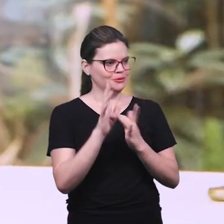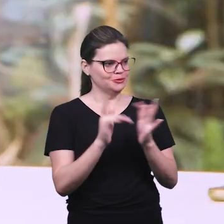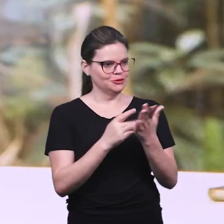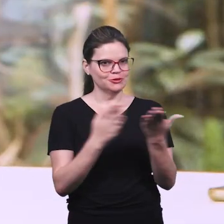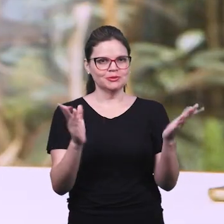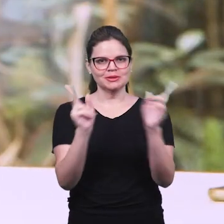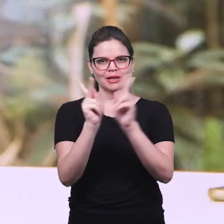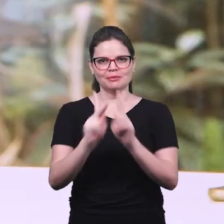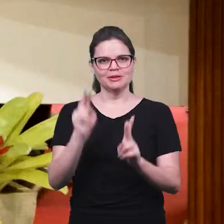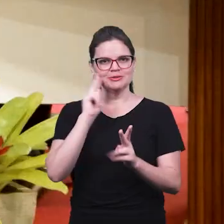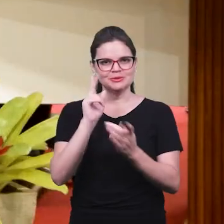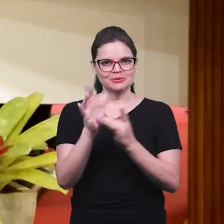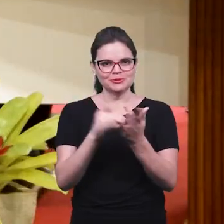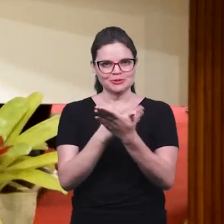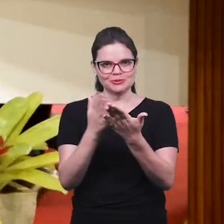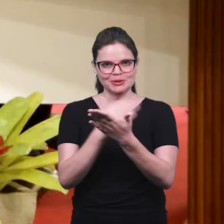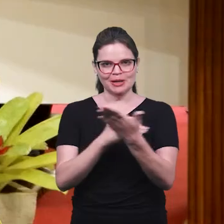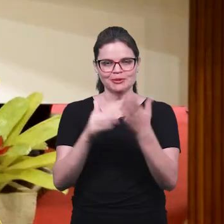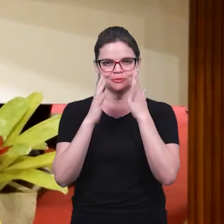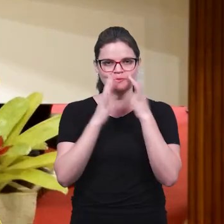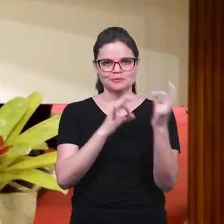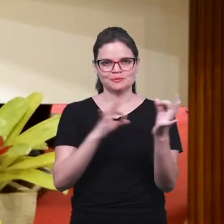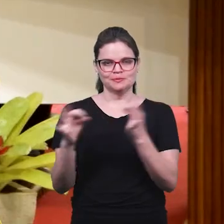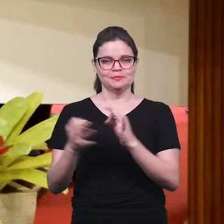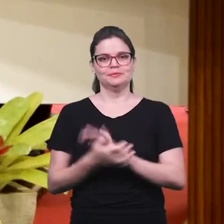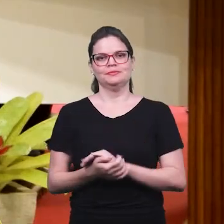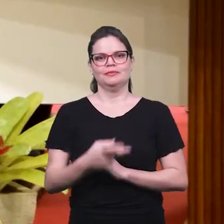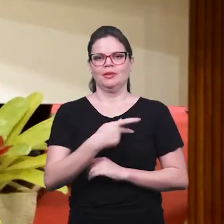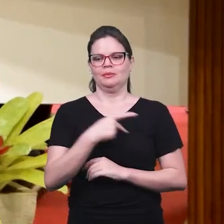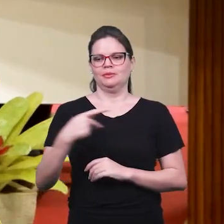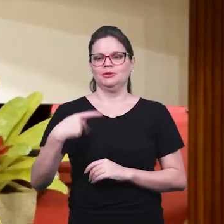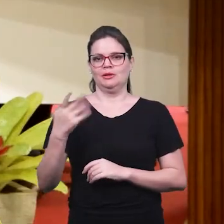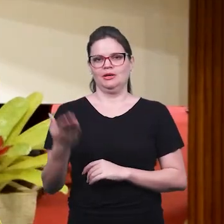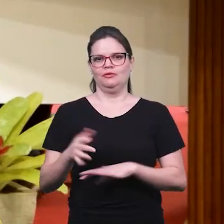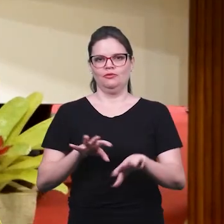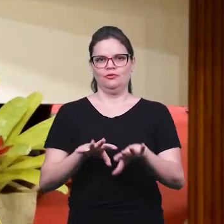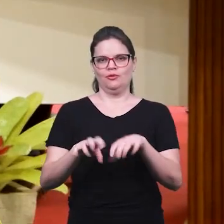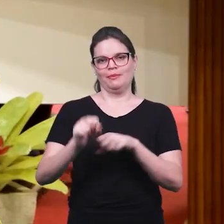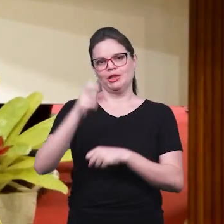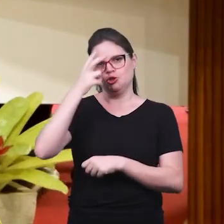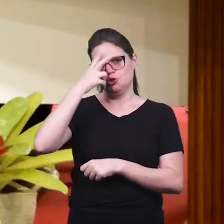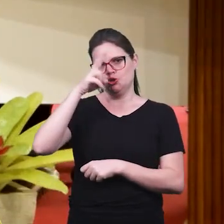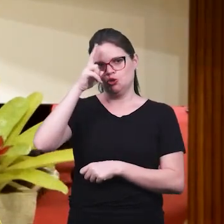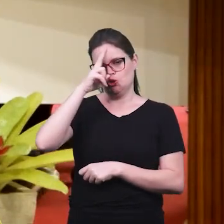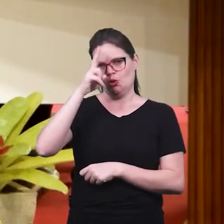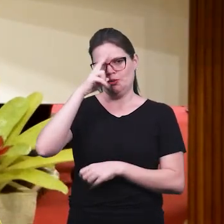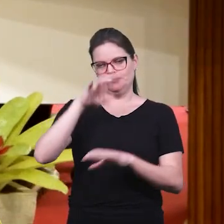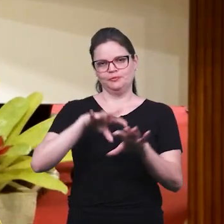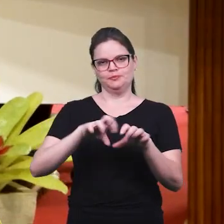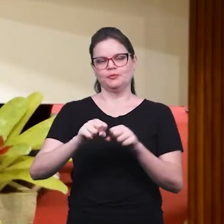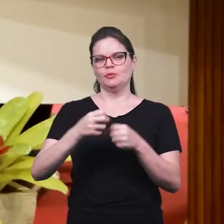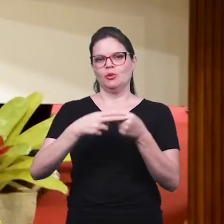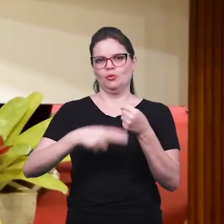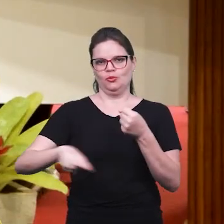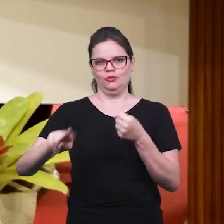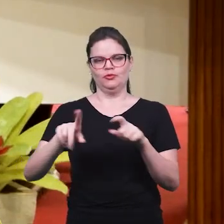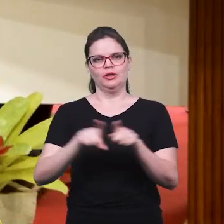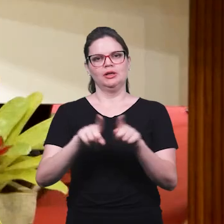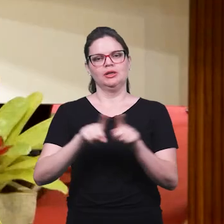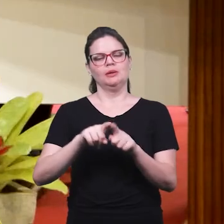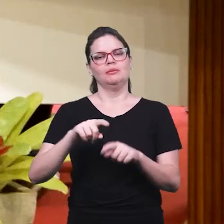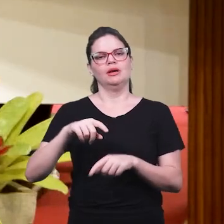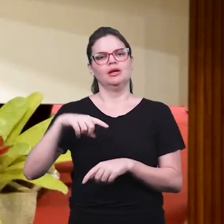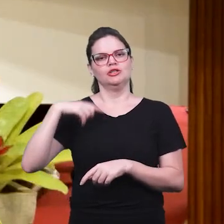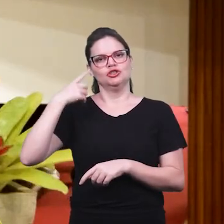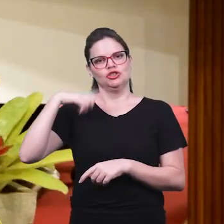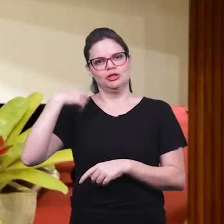Senhor a todos os irmãos. Pastor Serlon é graduado em História pela UFES, bacharel em Direito pela